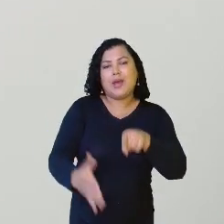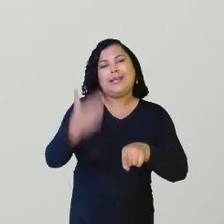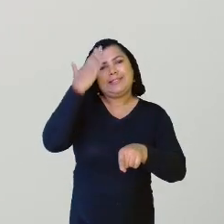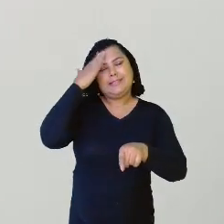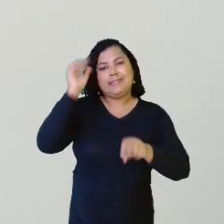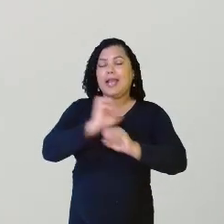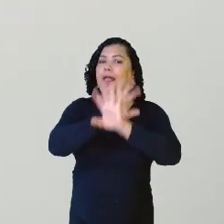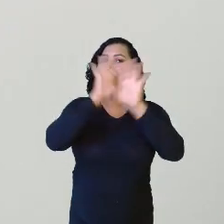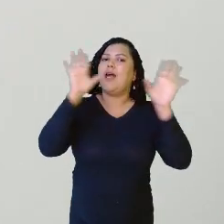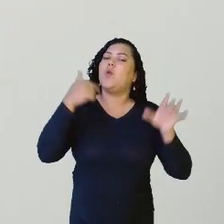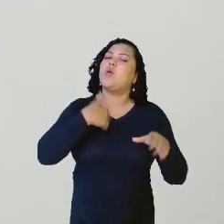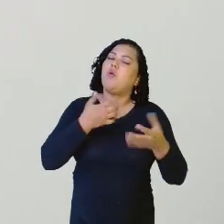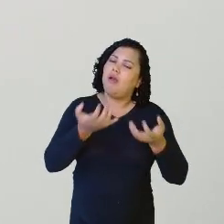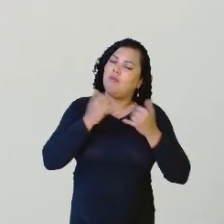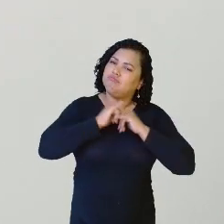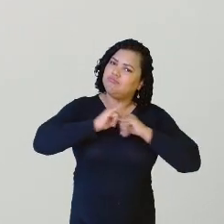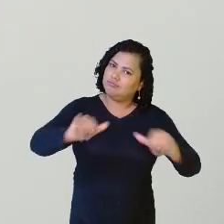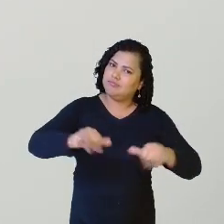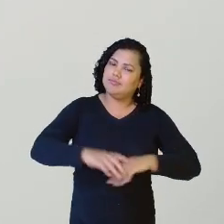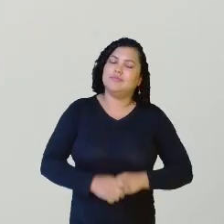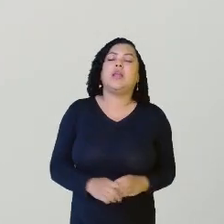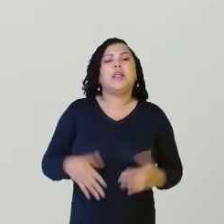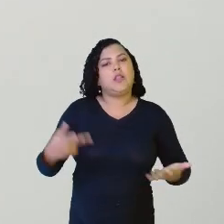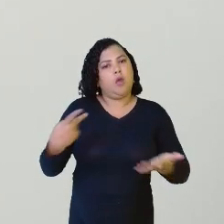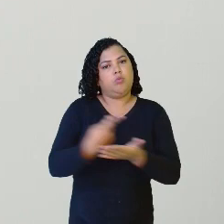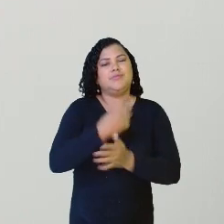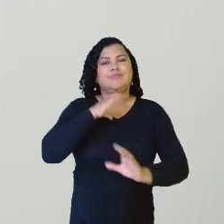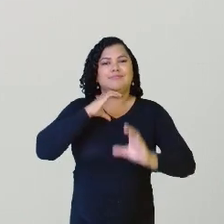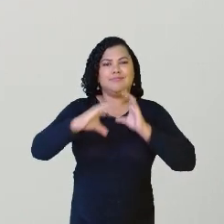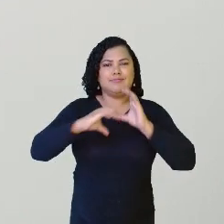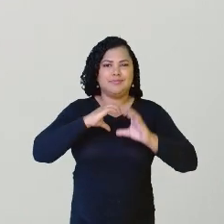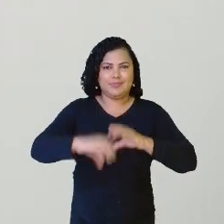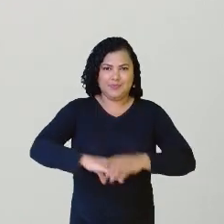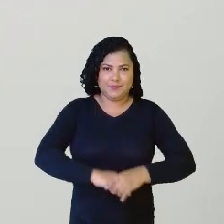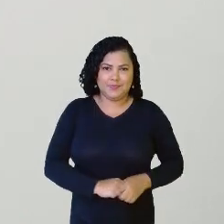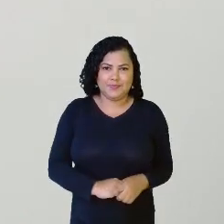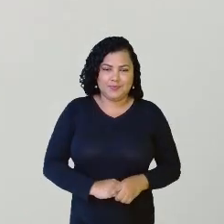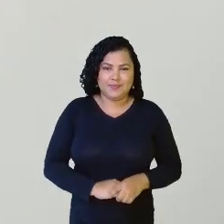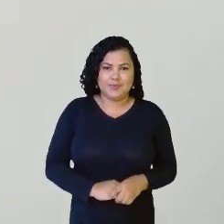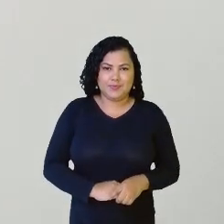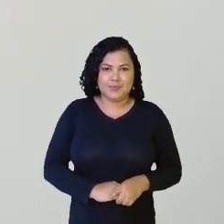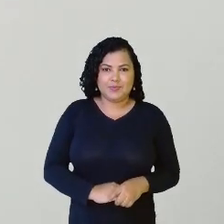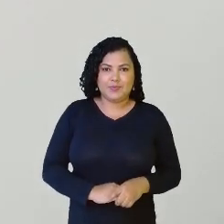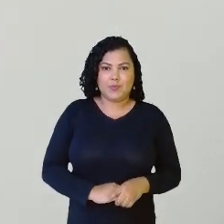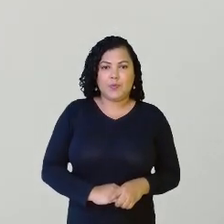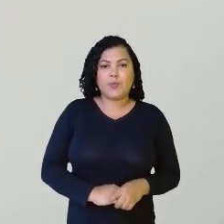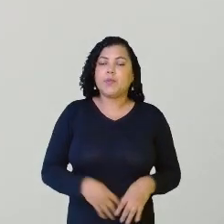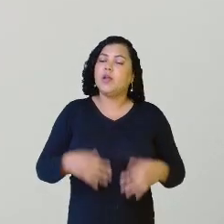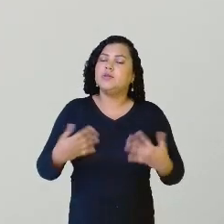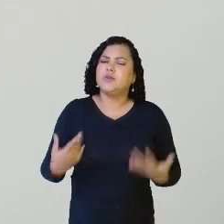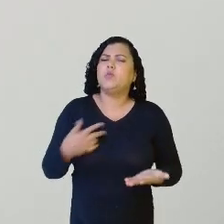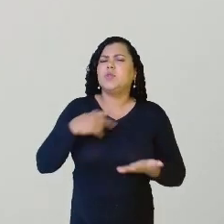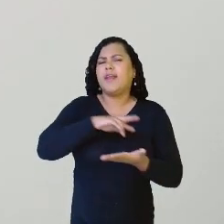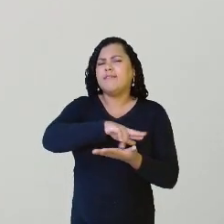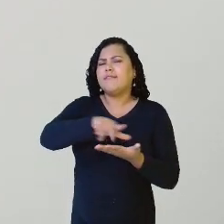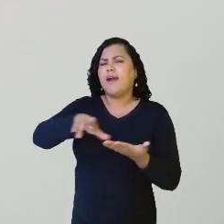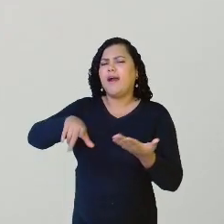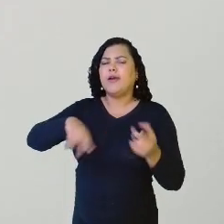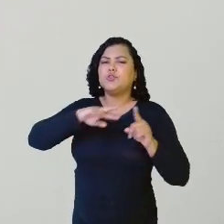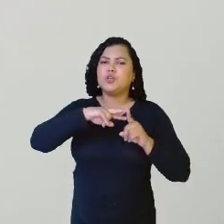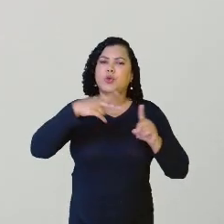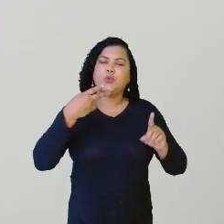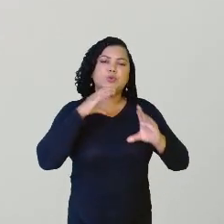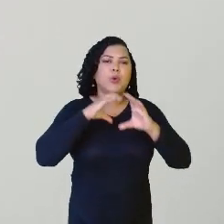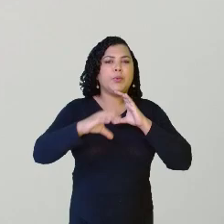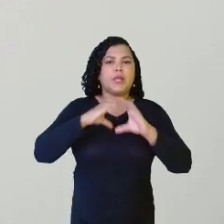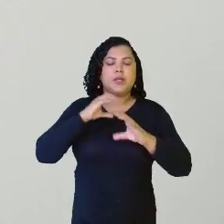compreenda a mensagem. É aí que se dá a comunicação. Os diversos meios de comunicação sofreram, ao